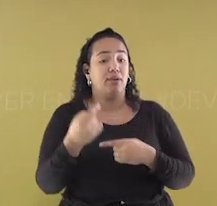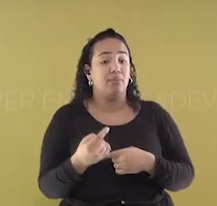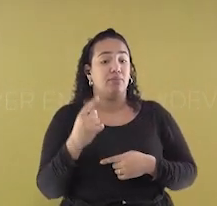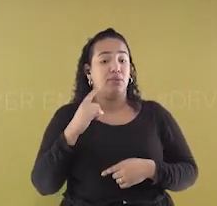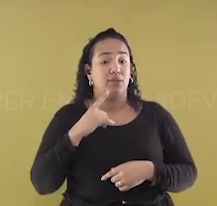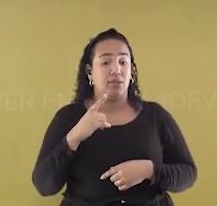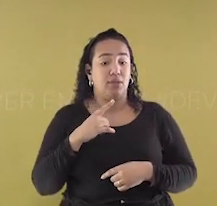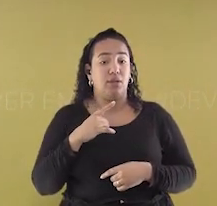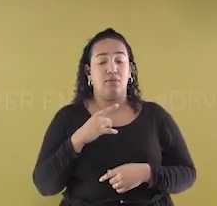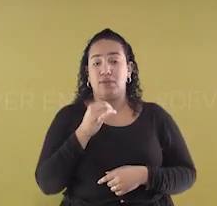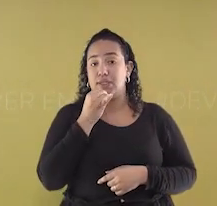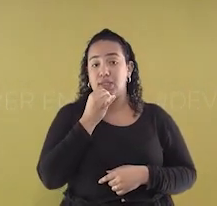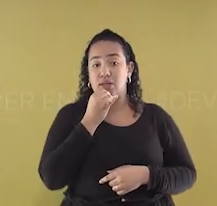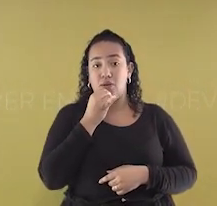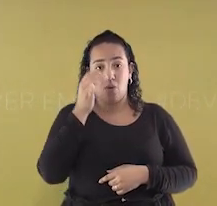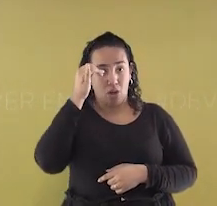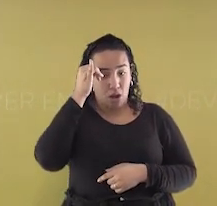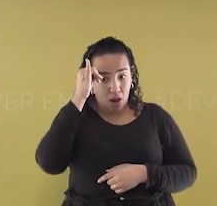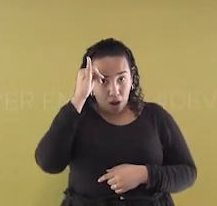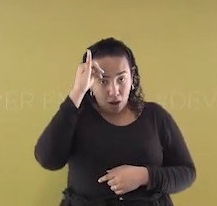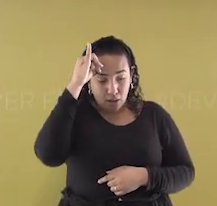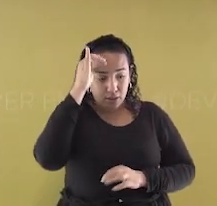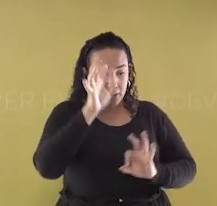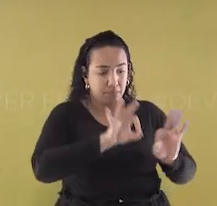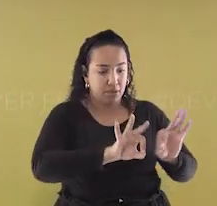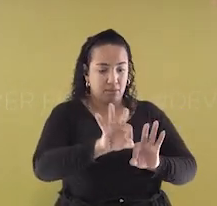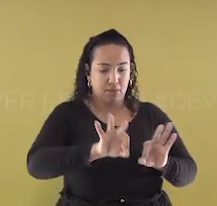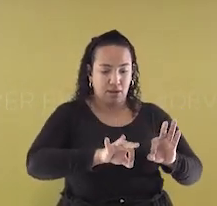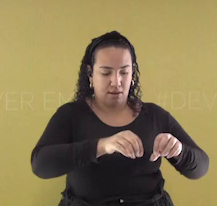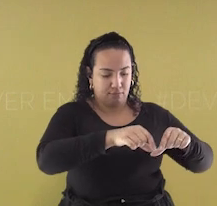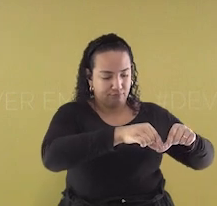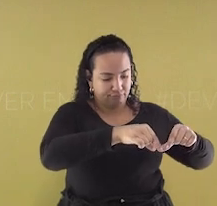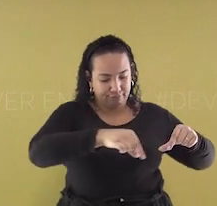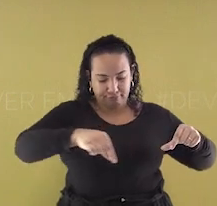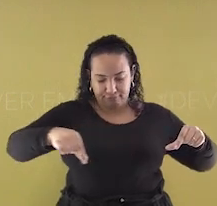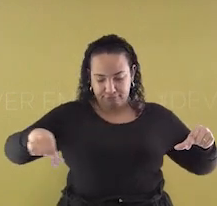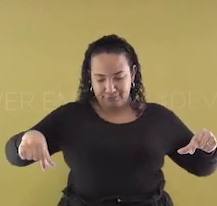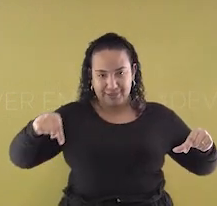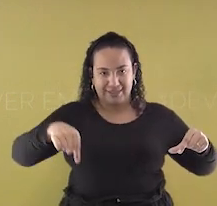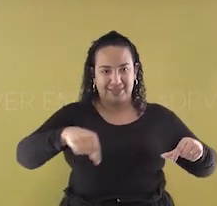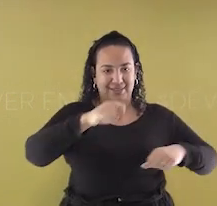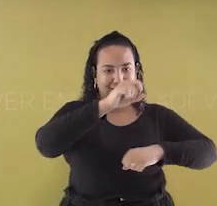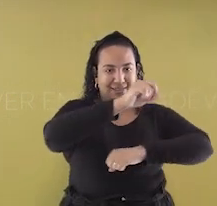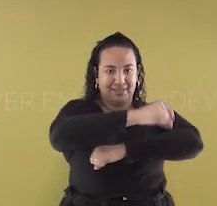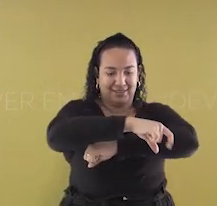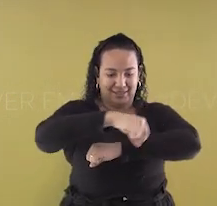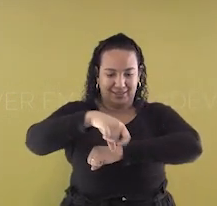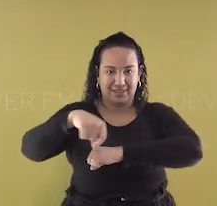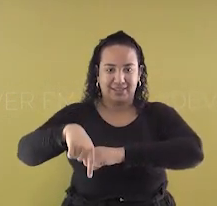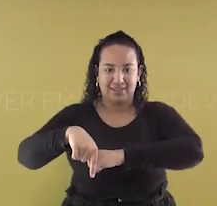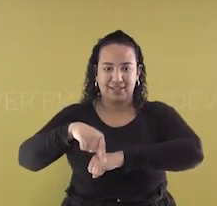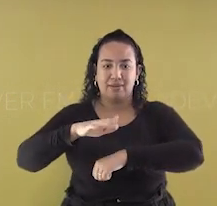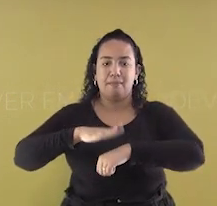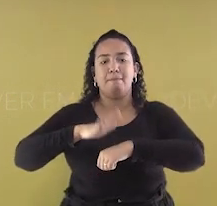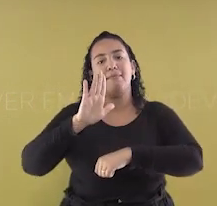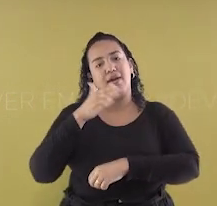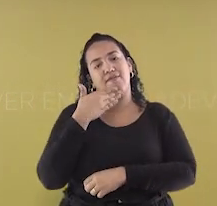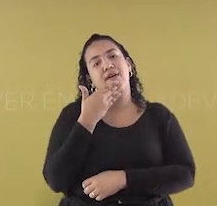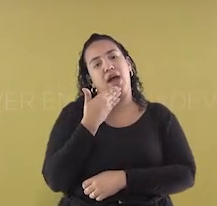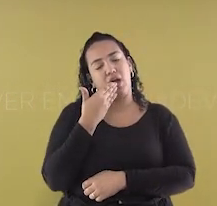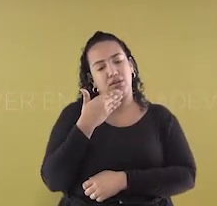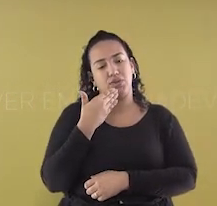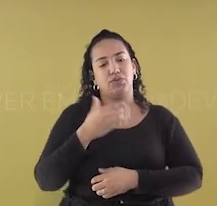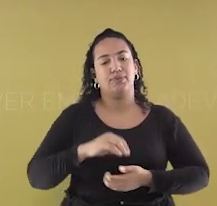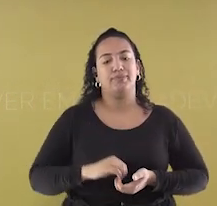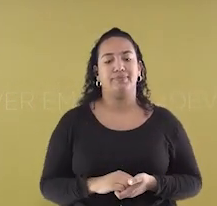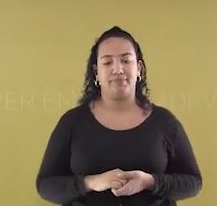fizeram o arado de boi puxado por um animal, que aí fazia a vala na terra para que eles colocassem as sementes e aí facilitava mais o processo